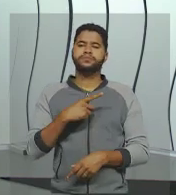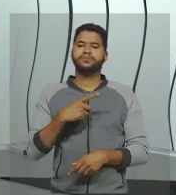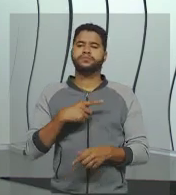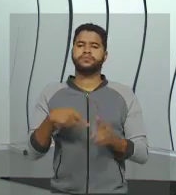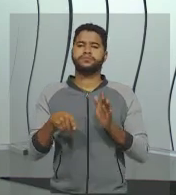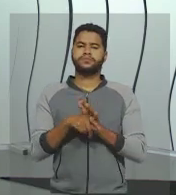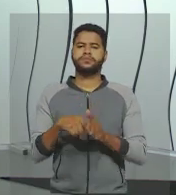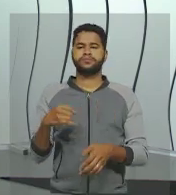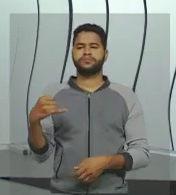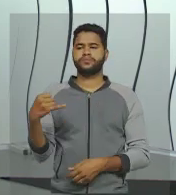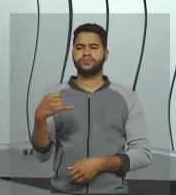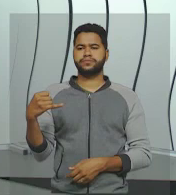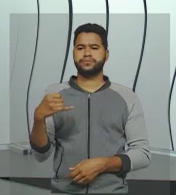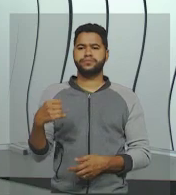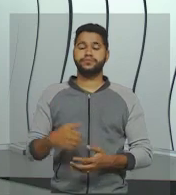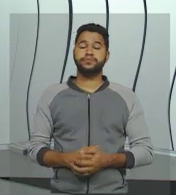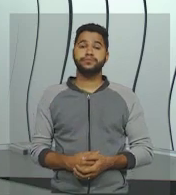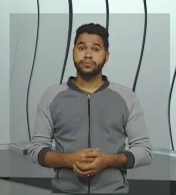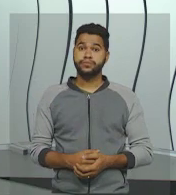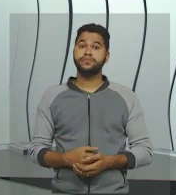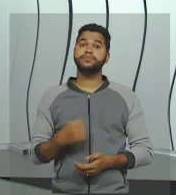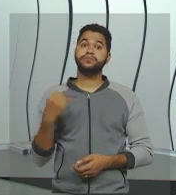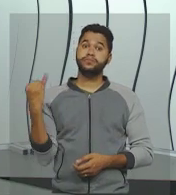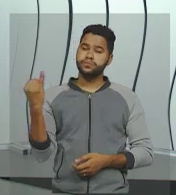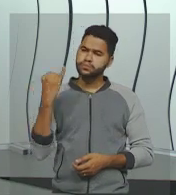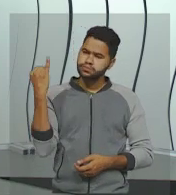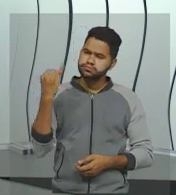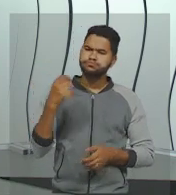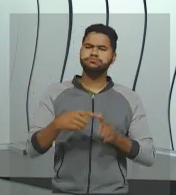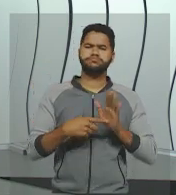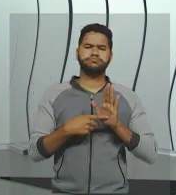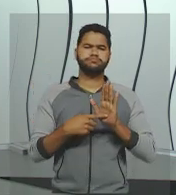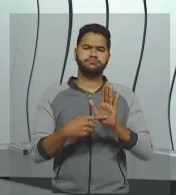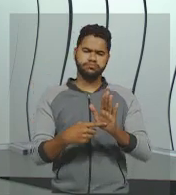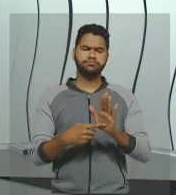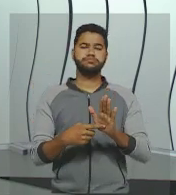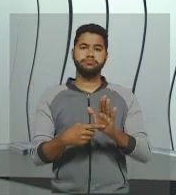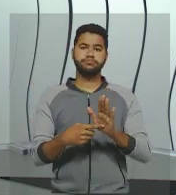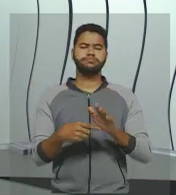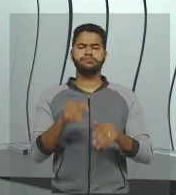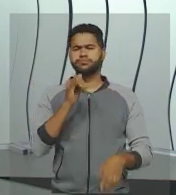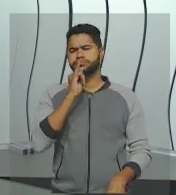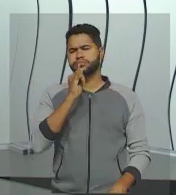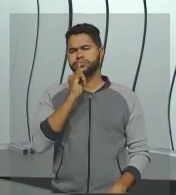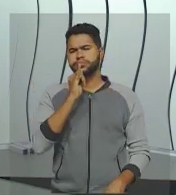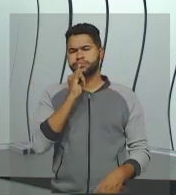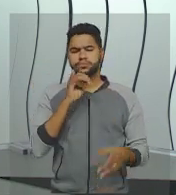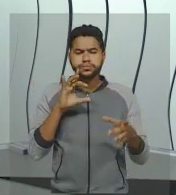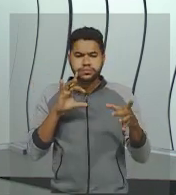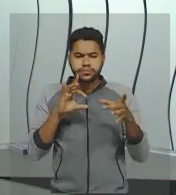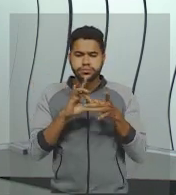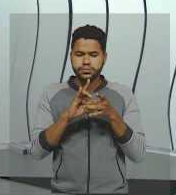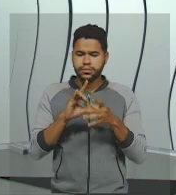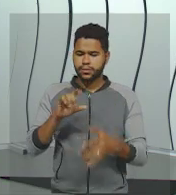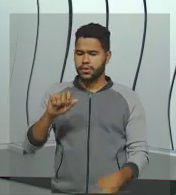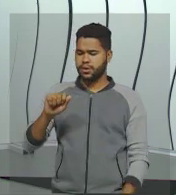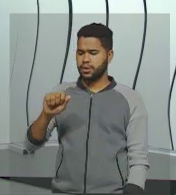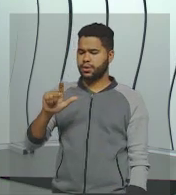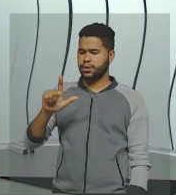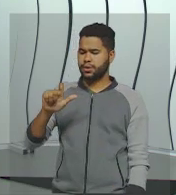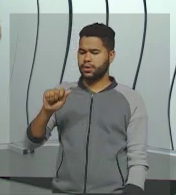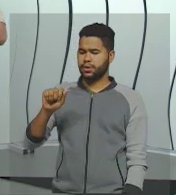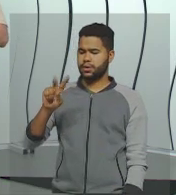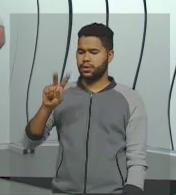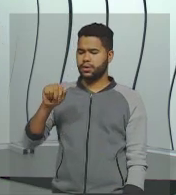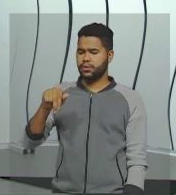sinal negativo. Isso é importante, eu vou mostrar daqui a pouco, em exemplos que envolvem alavanca, porque a gente